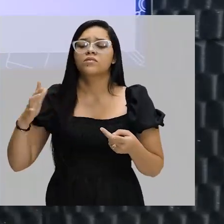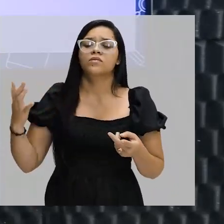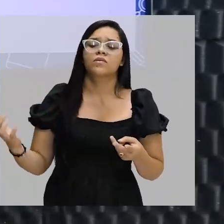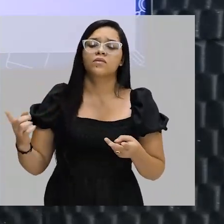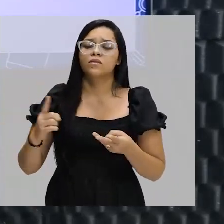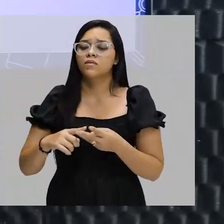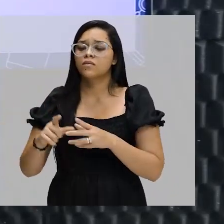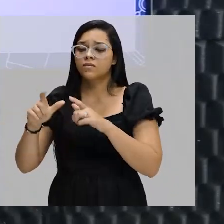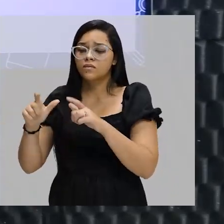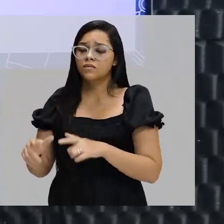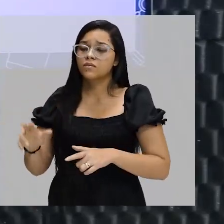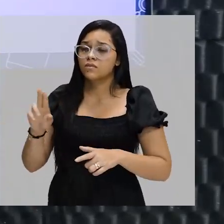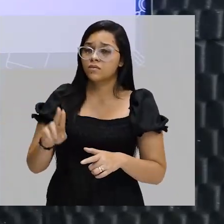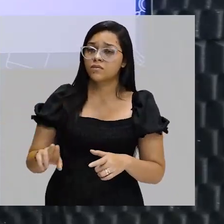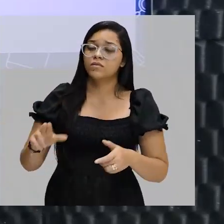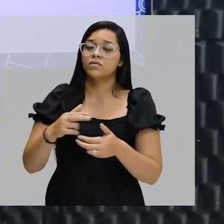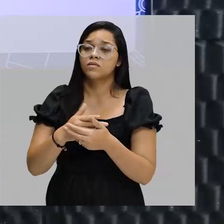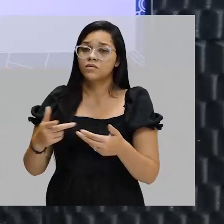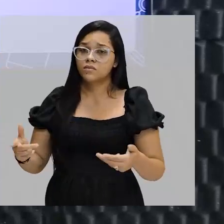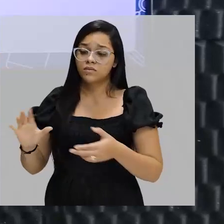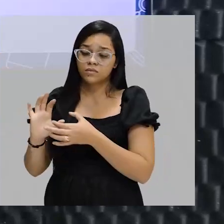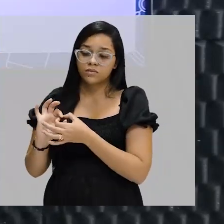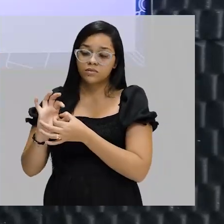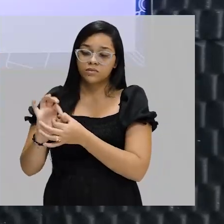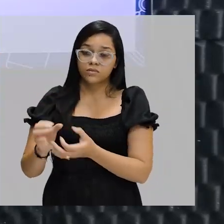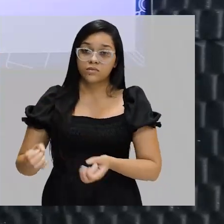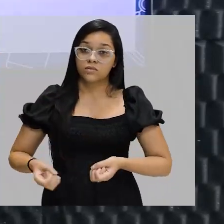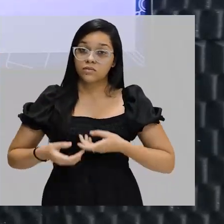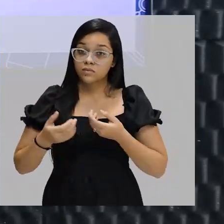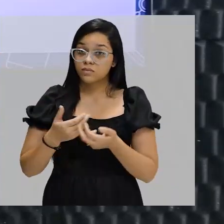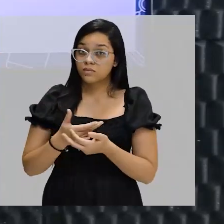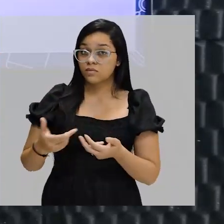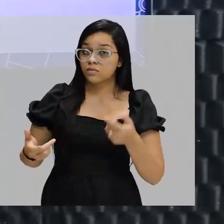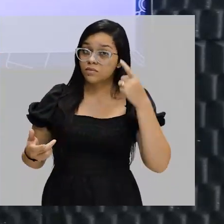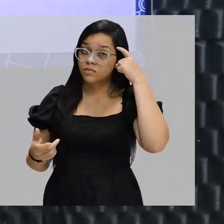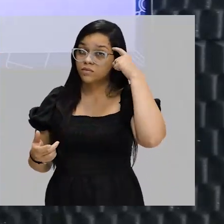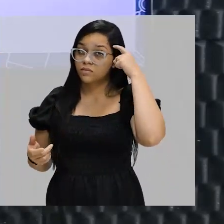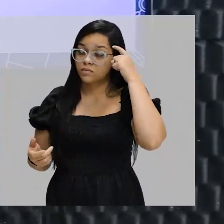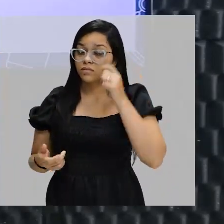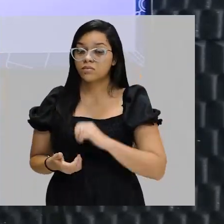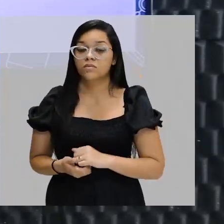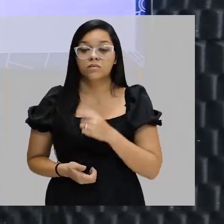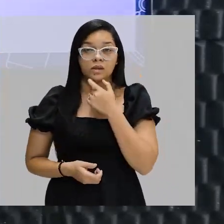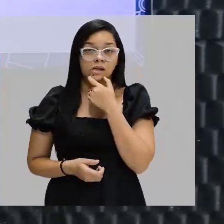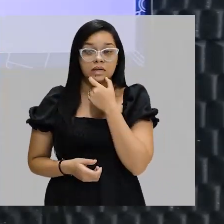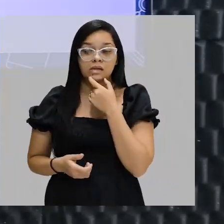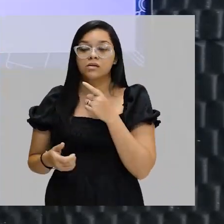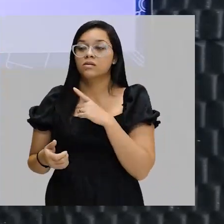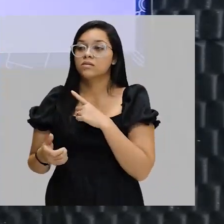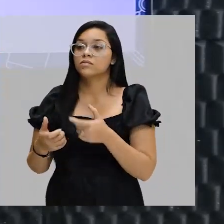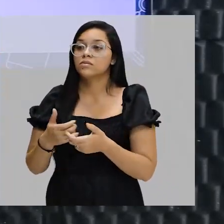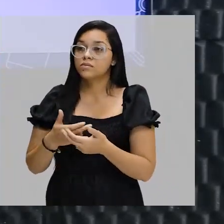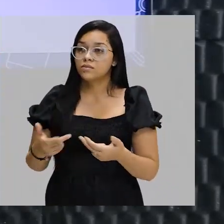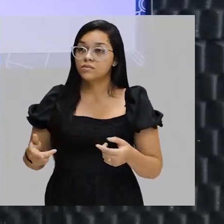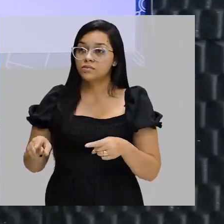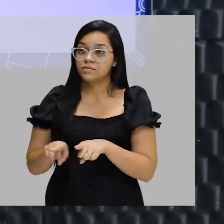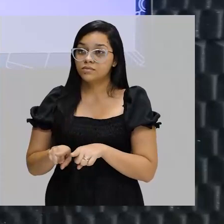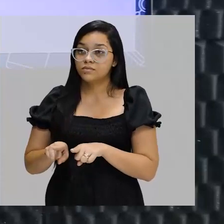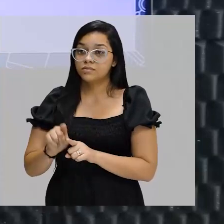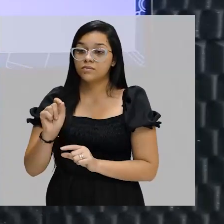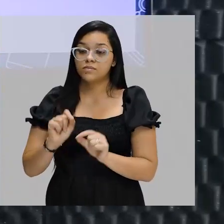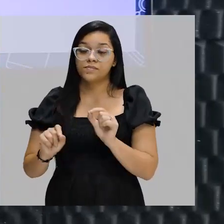podemos utilizar em diferentes sentenças para expressar diferentes ideias. No inglês também temos vários pronomes e eles